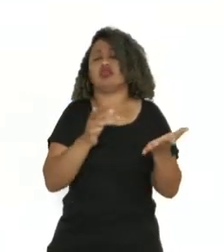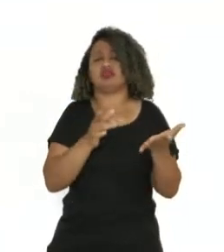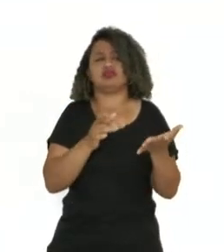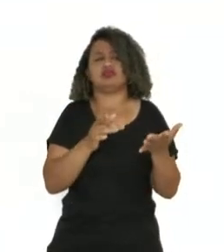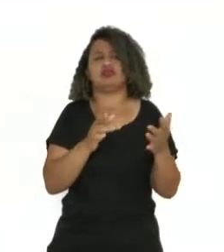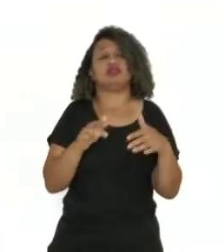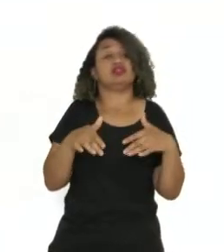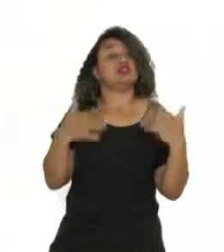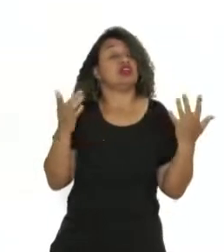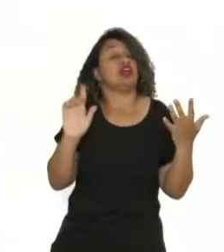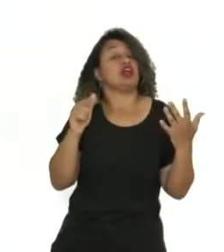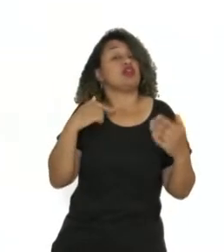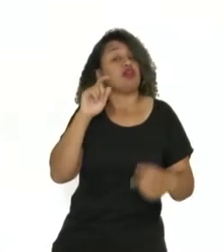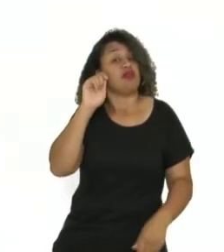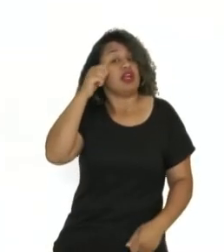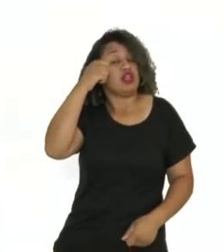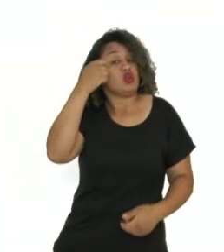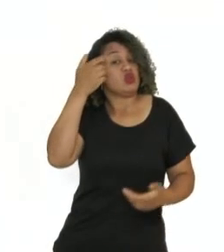não é preto?